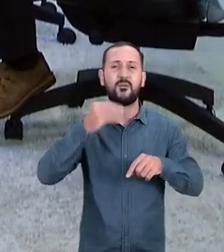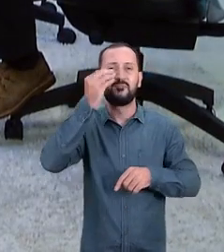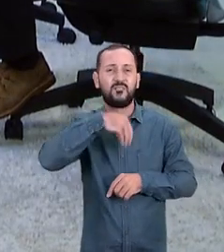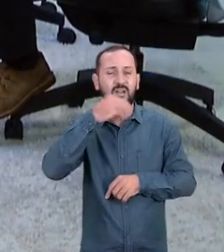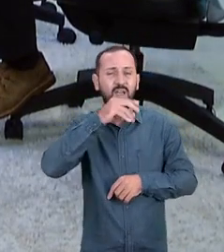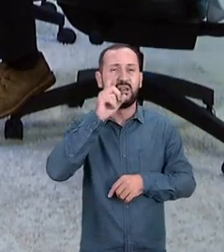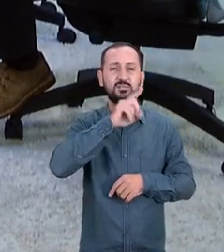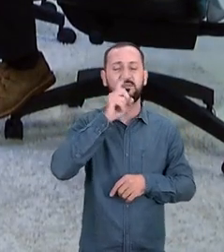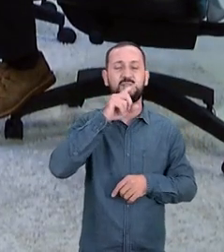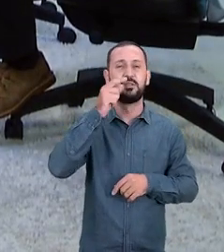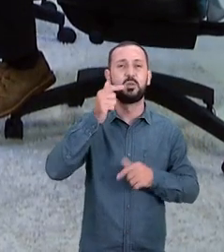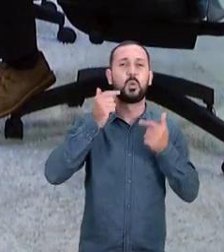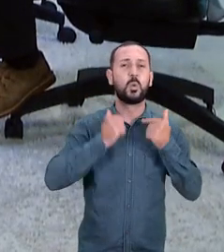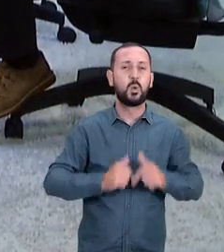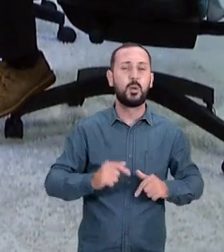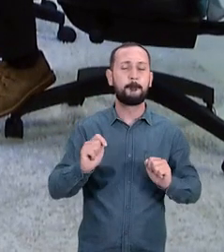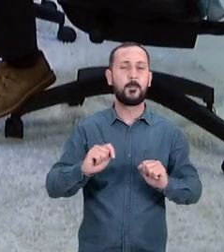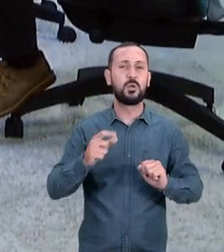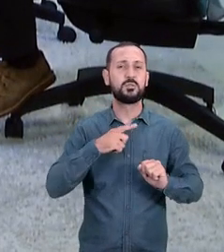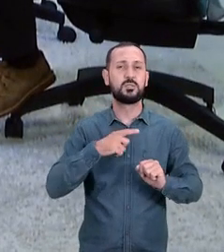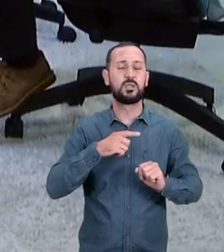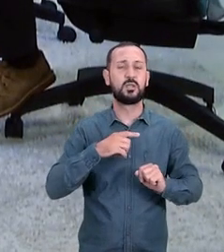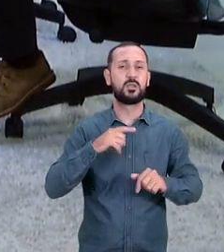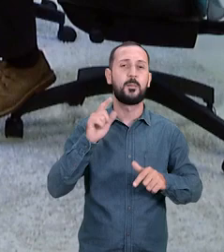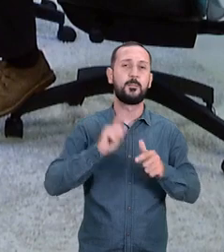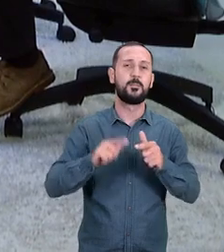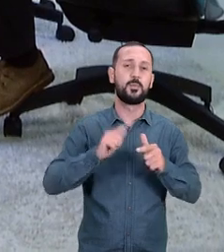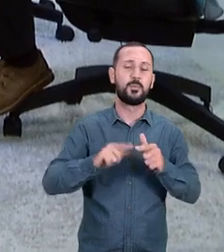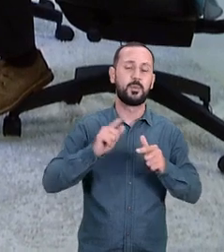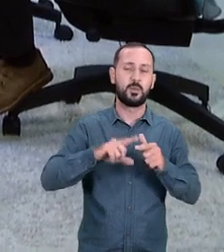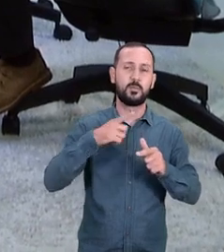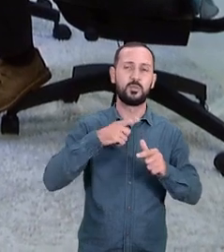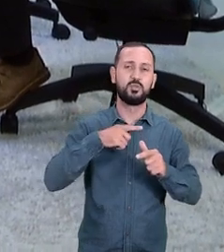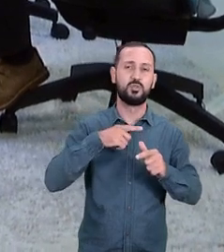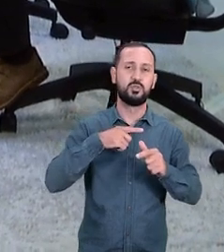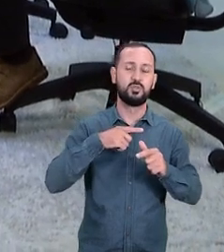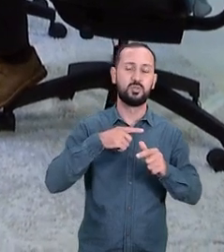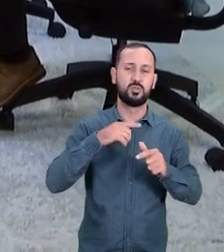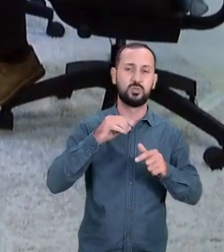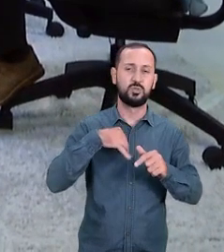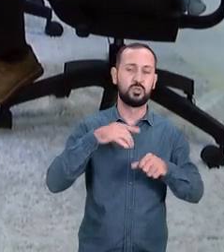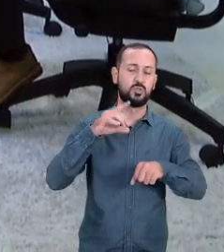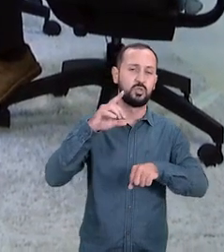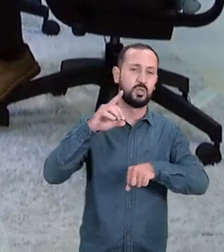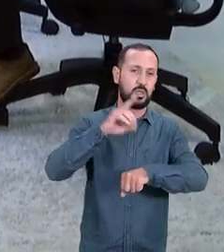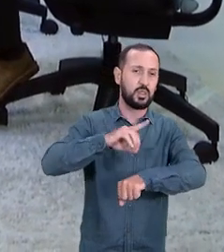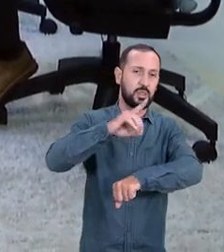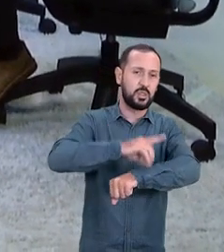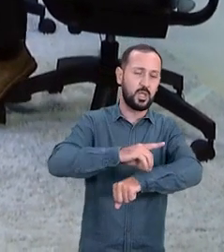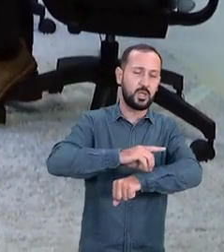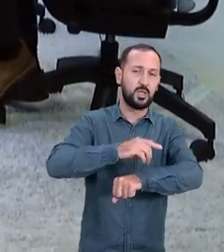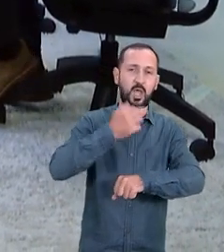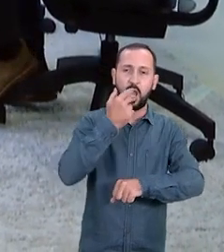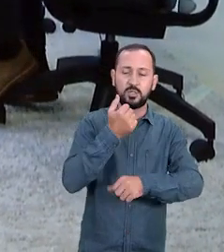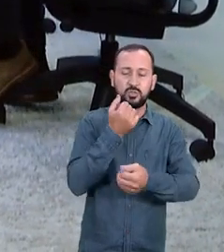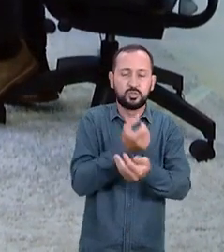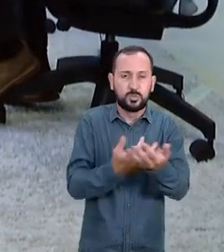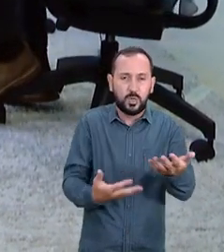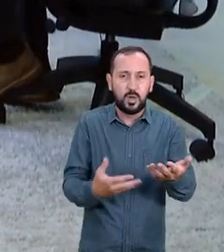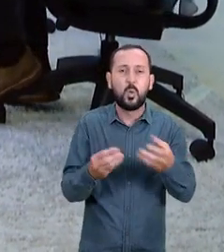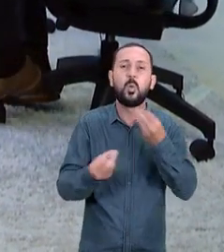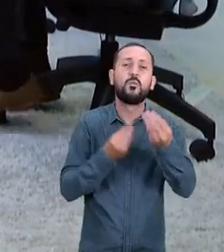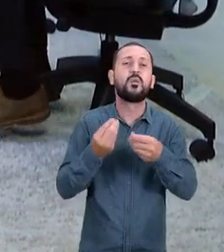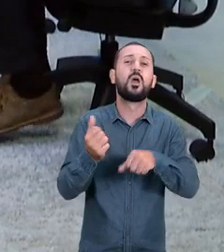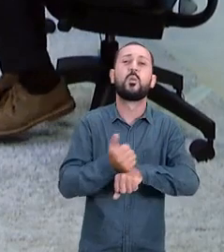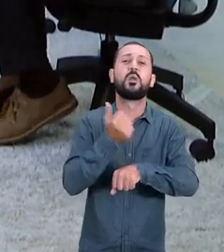está predisposta a ter problema de dengue hemorrágica e morrer. Como que fica a qualidade da